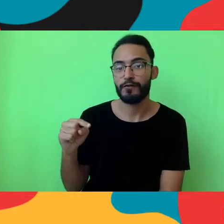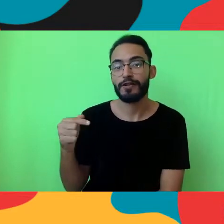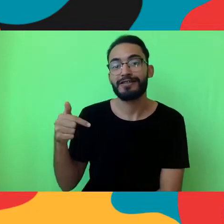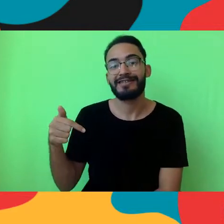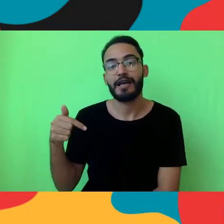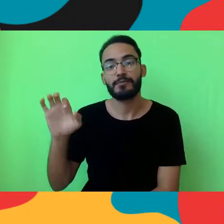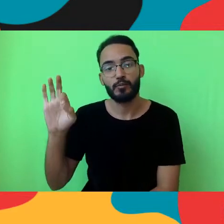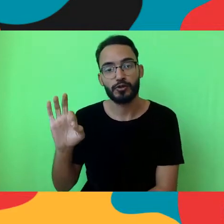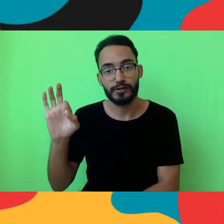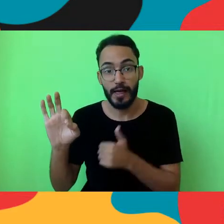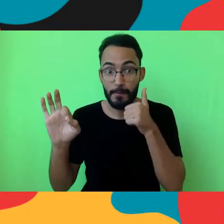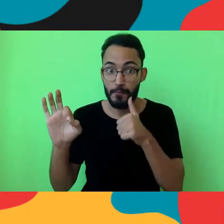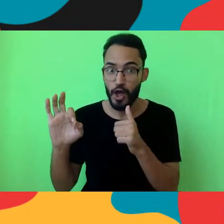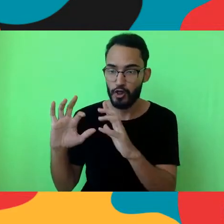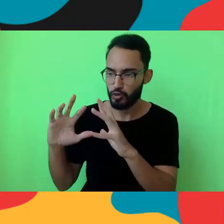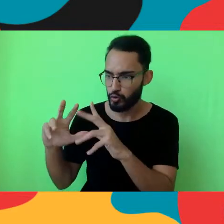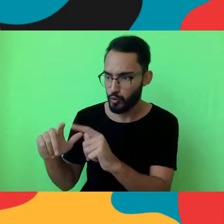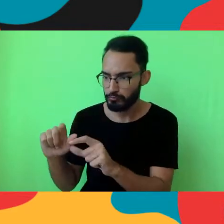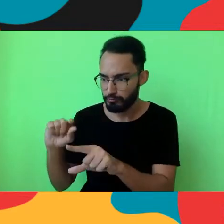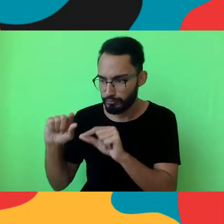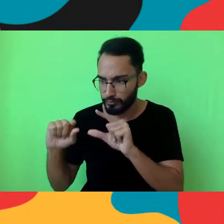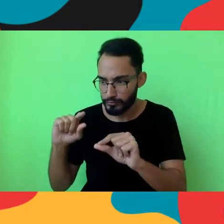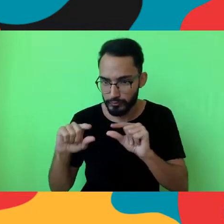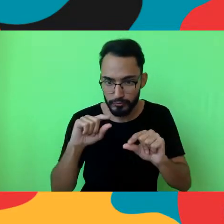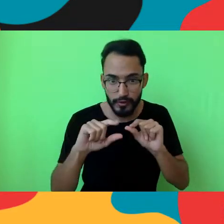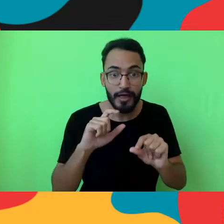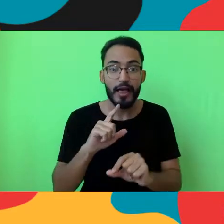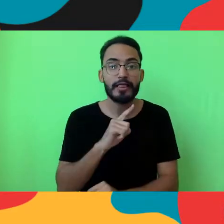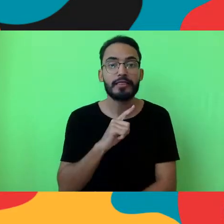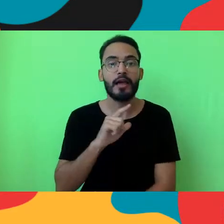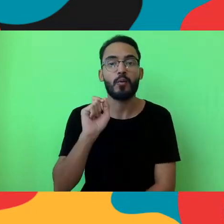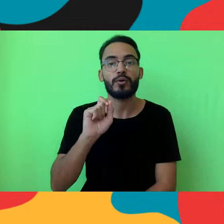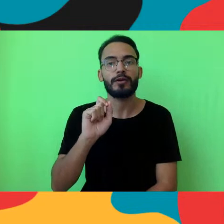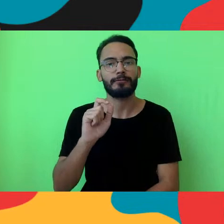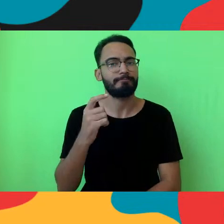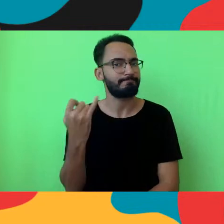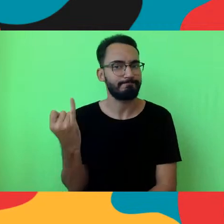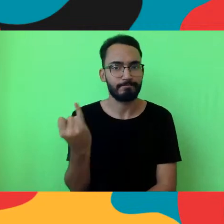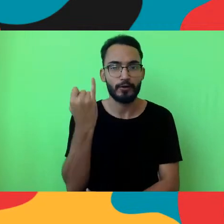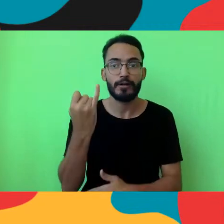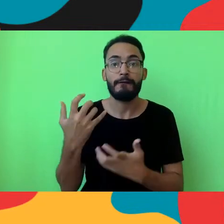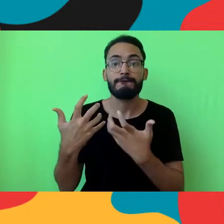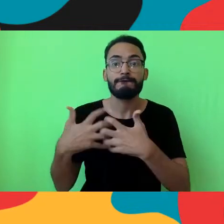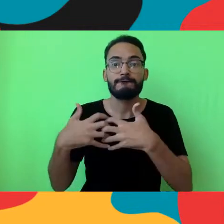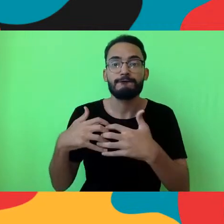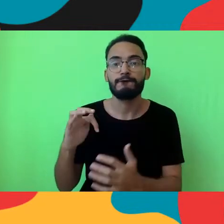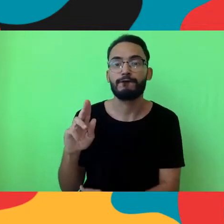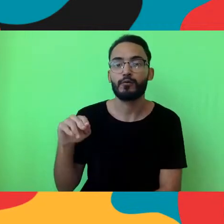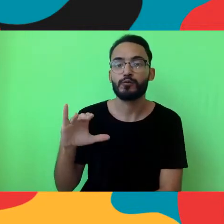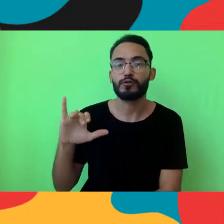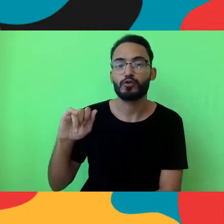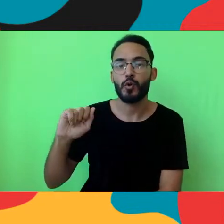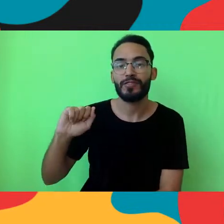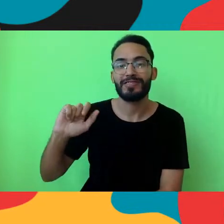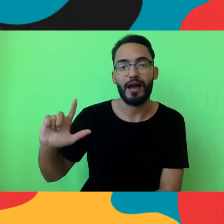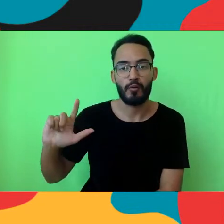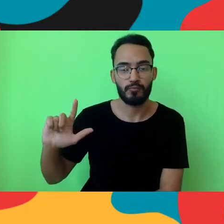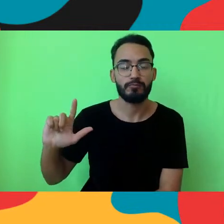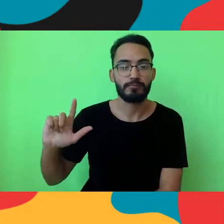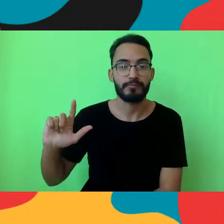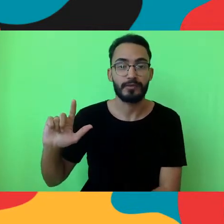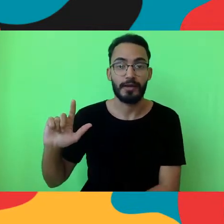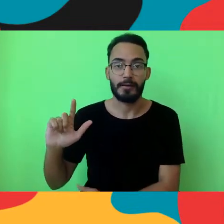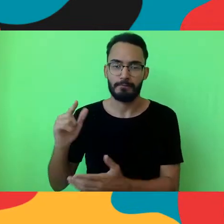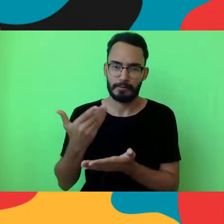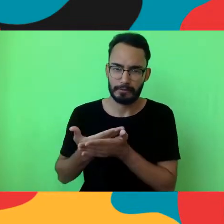28,7% dessas mulheres, elas estão em quadro de papel funcional, né? Um estudo que mostra que